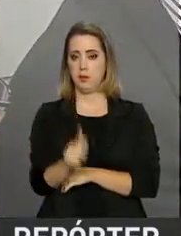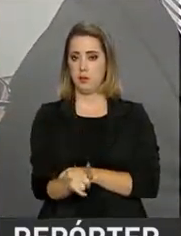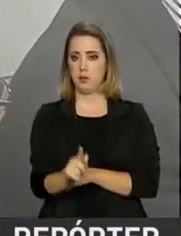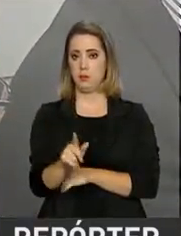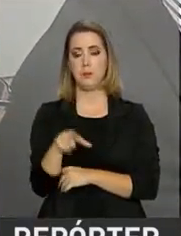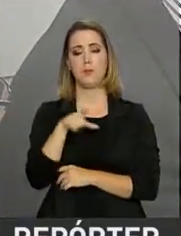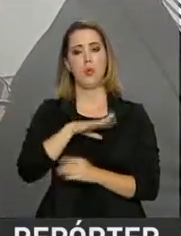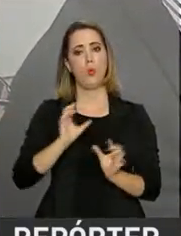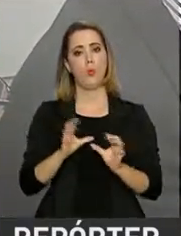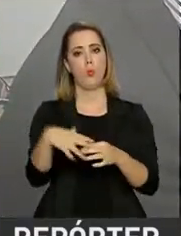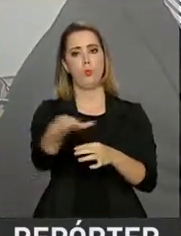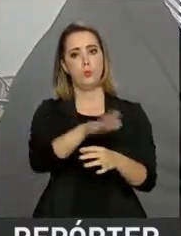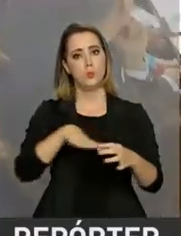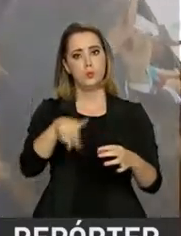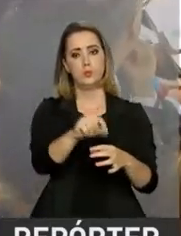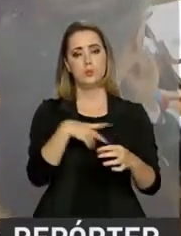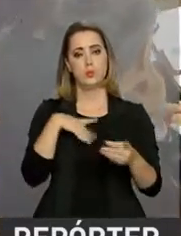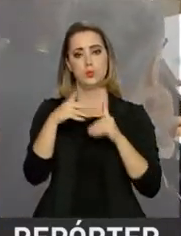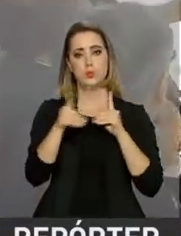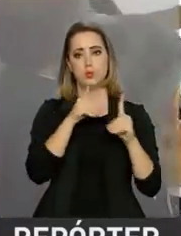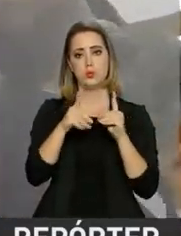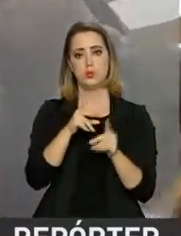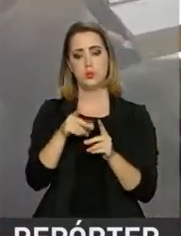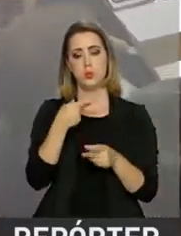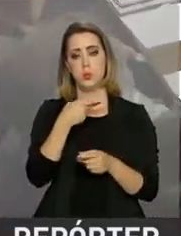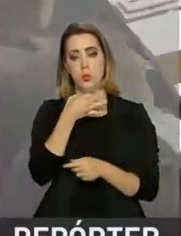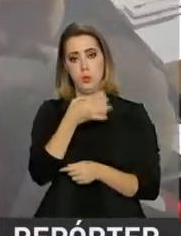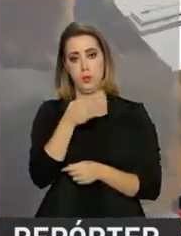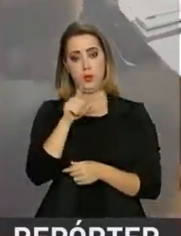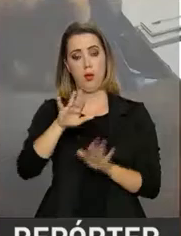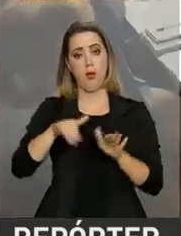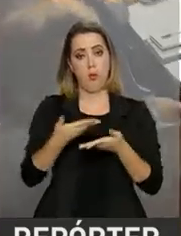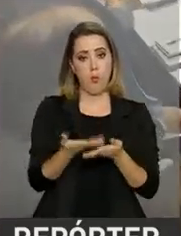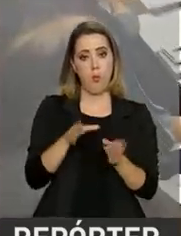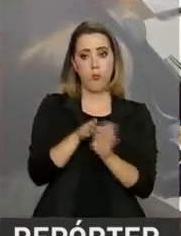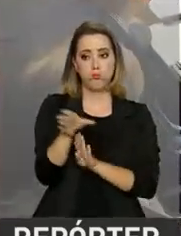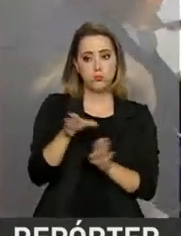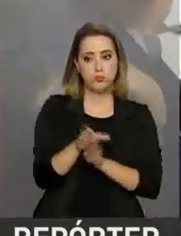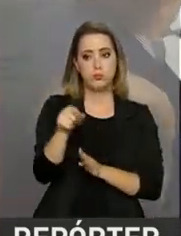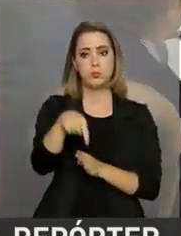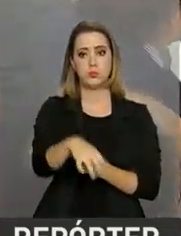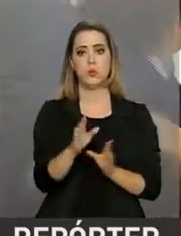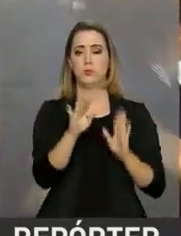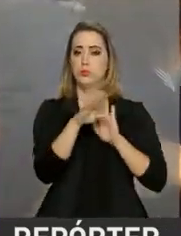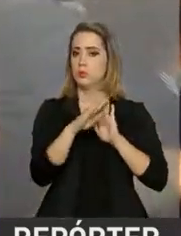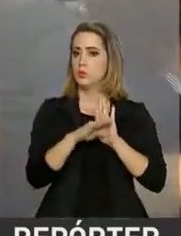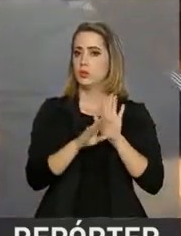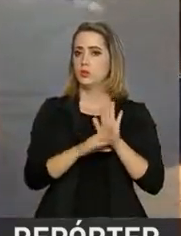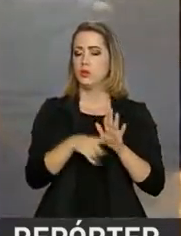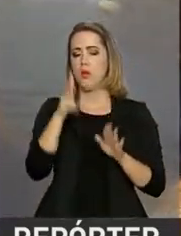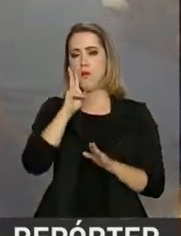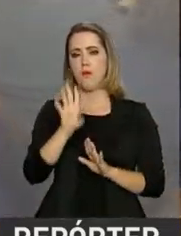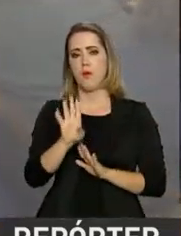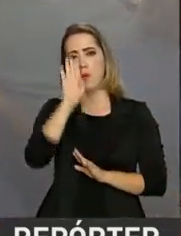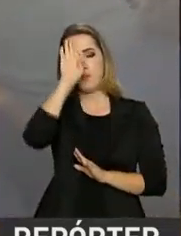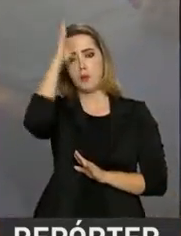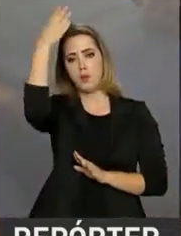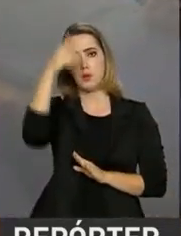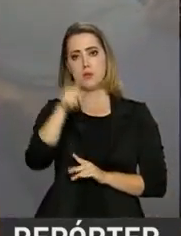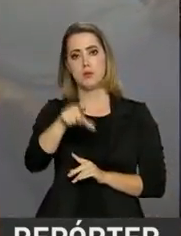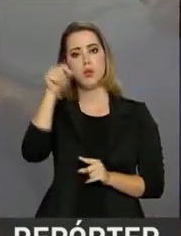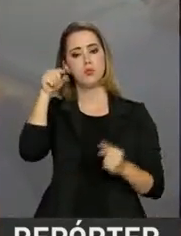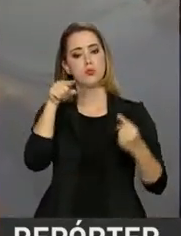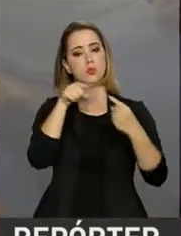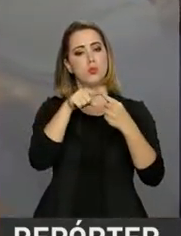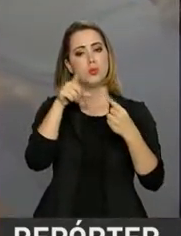vai acompanhar discussões, recomendar a execução de planos e avaliar as metas e prioridades para as áreas